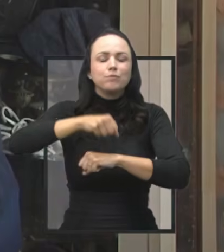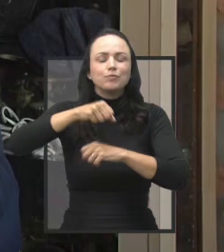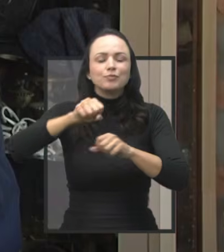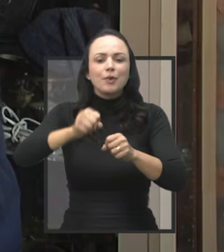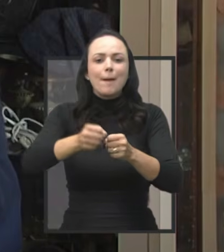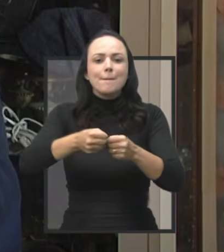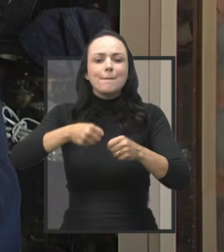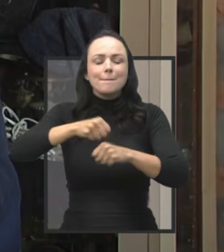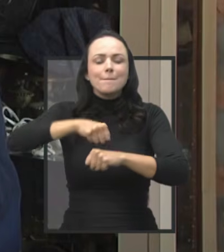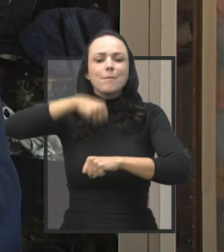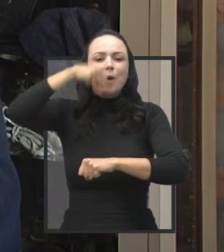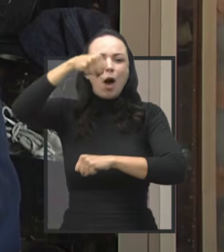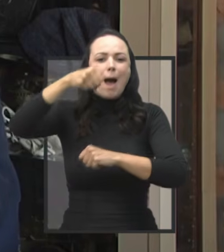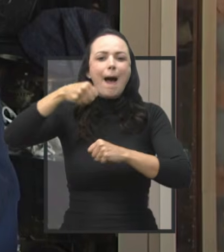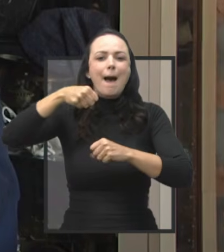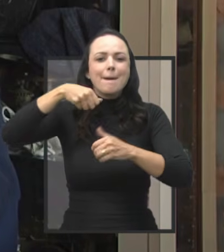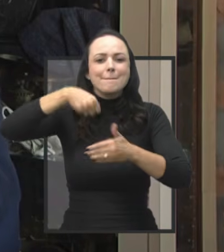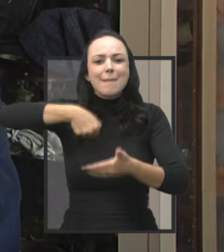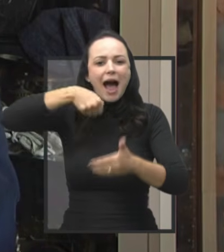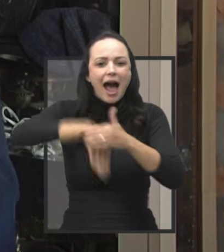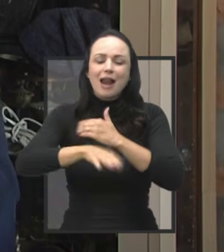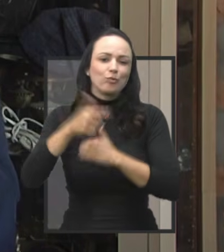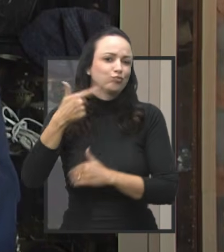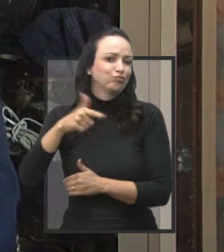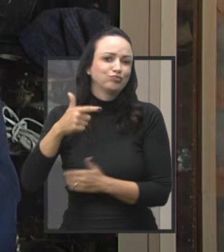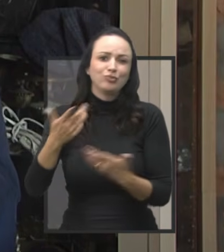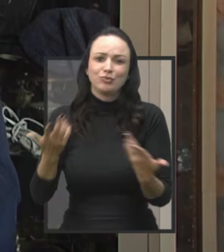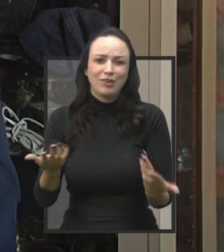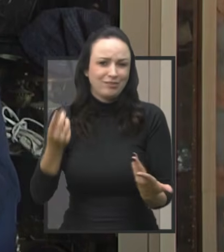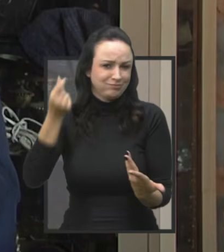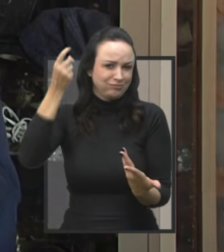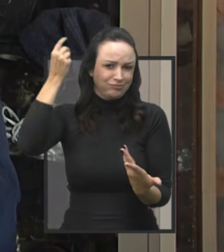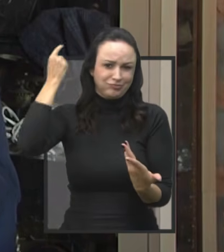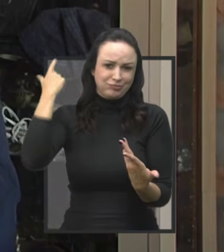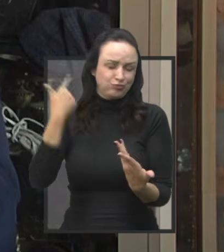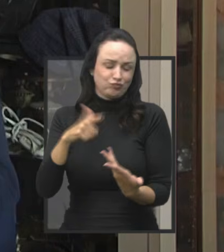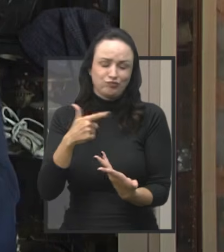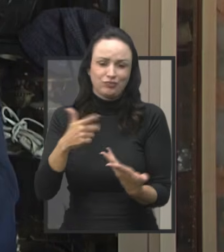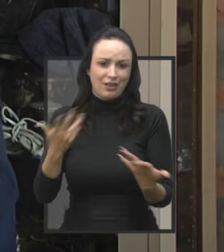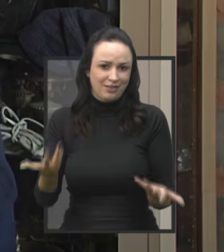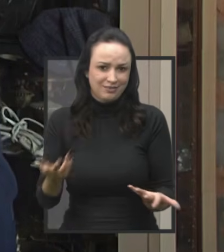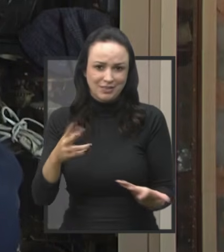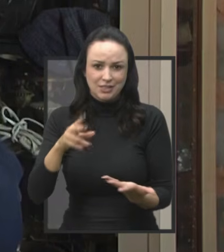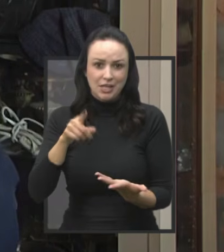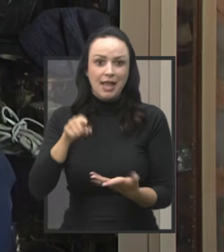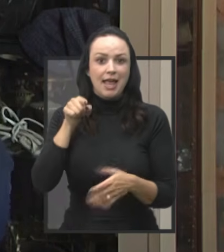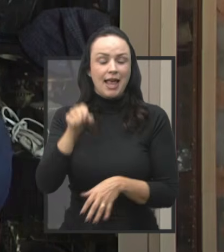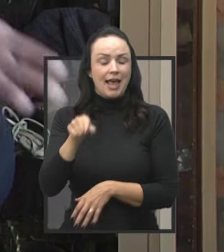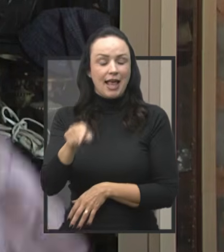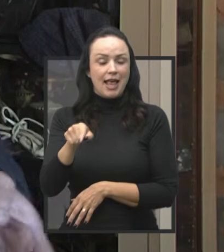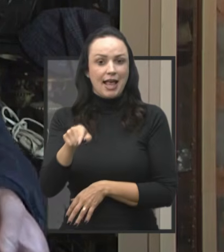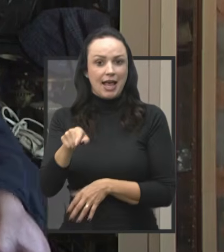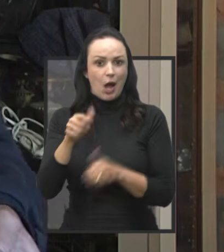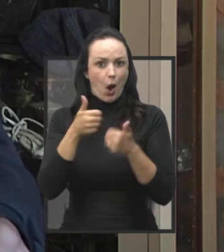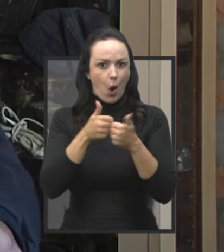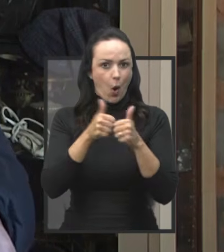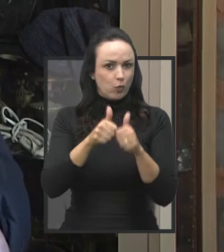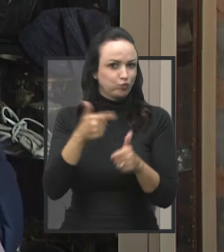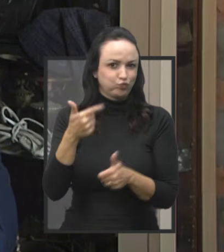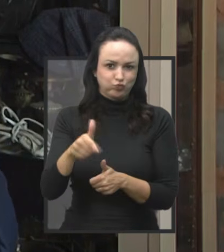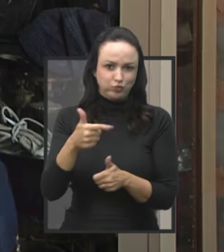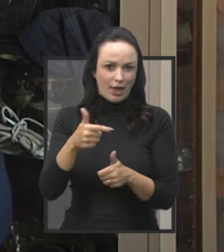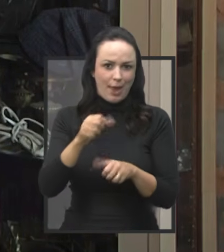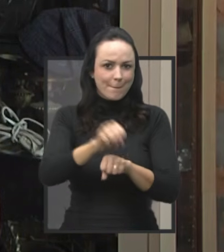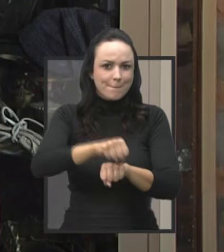veio a história do porta-mala, não existia nessa época a história, nesses